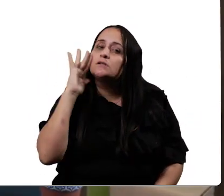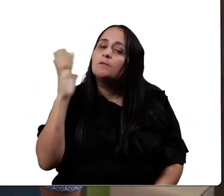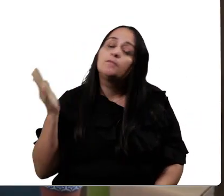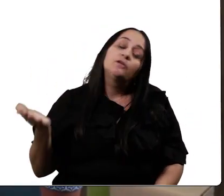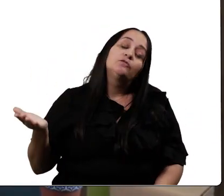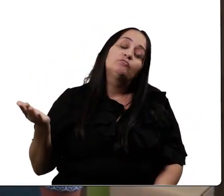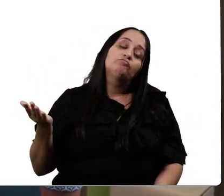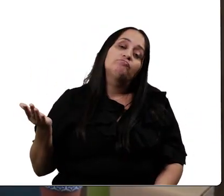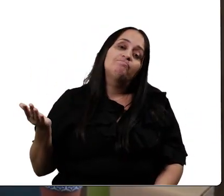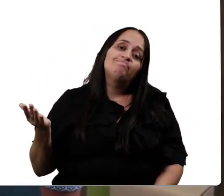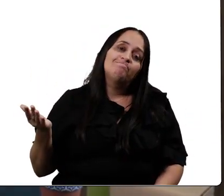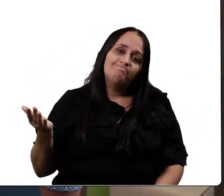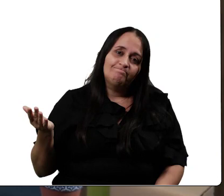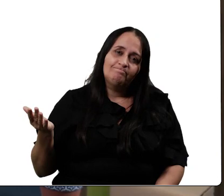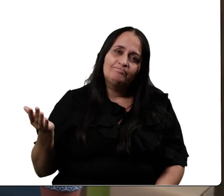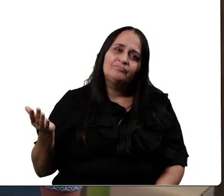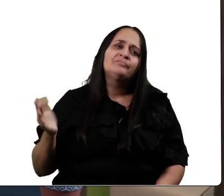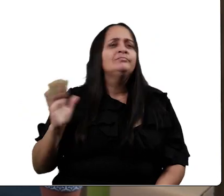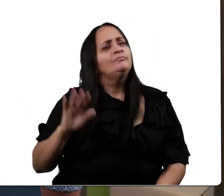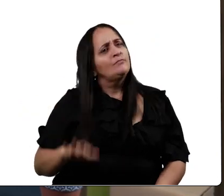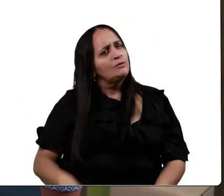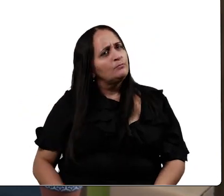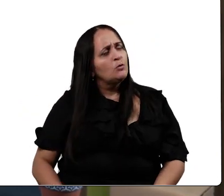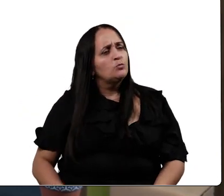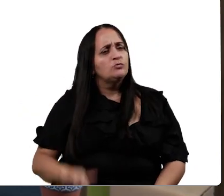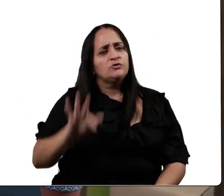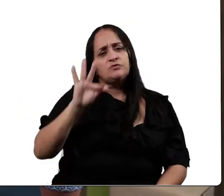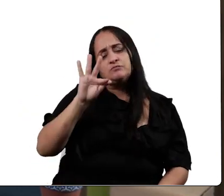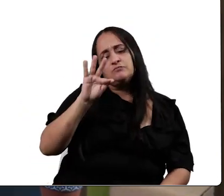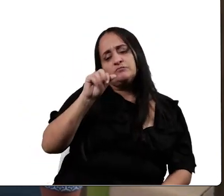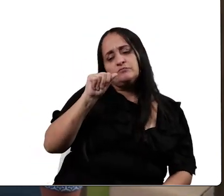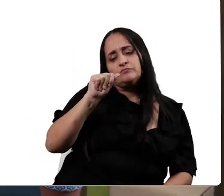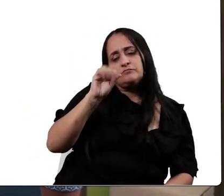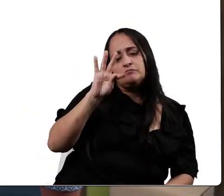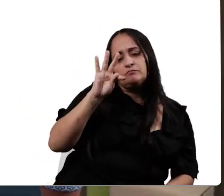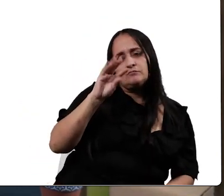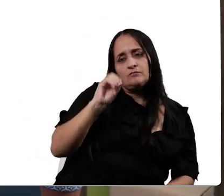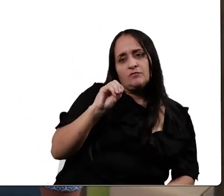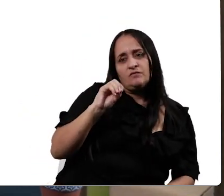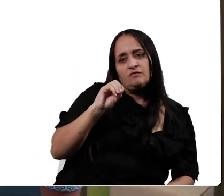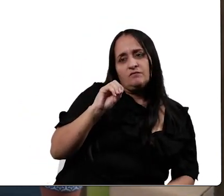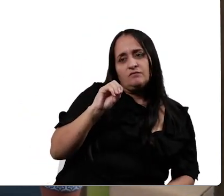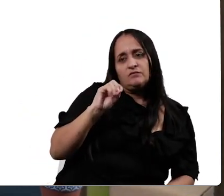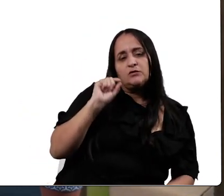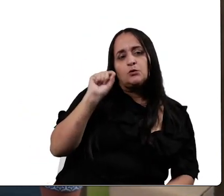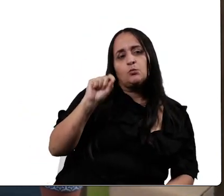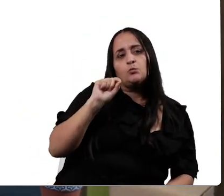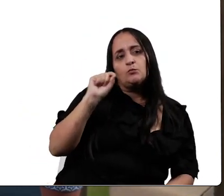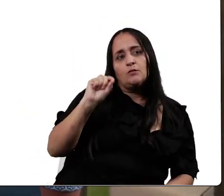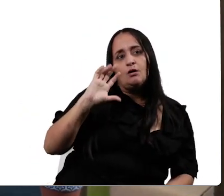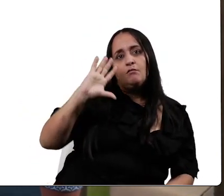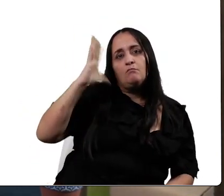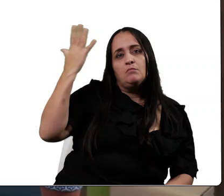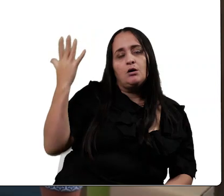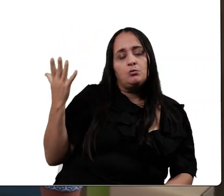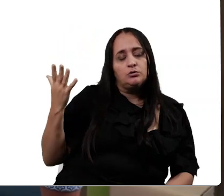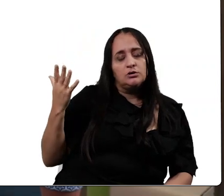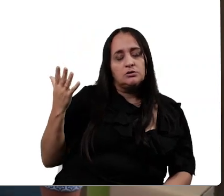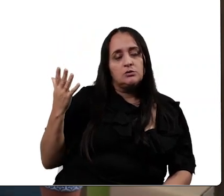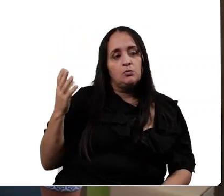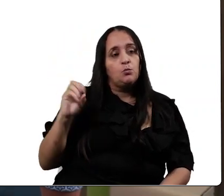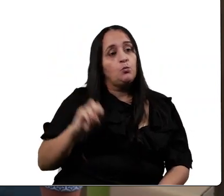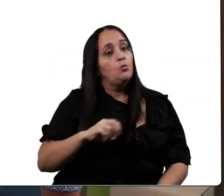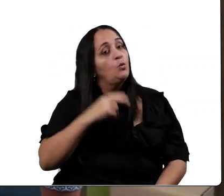fato com opinião? Poxa, o fato, a definição diz que é algo que aconteceu